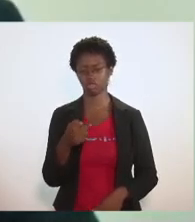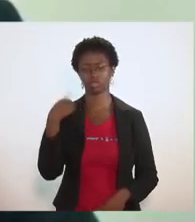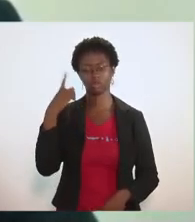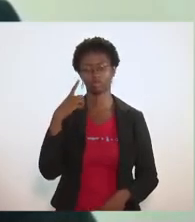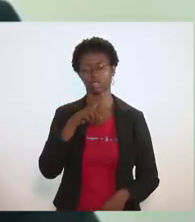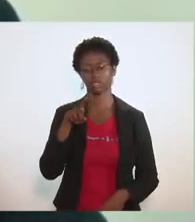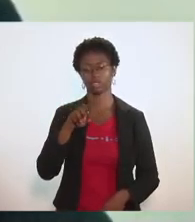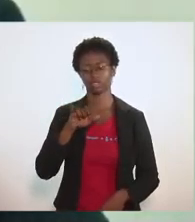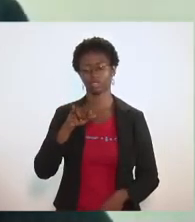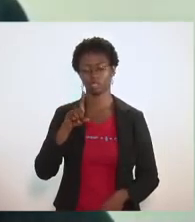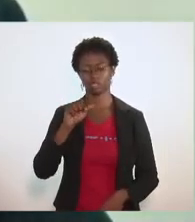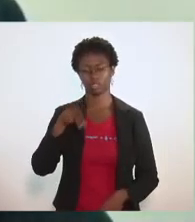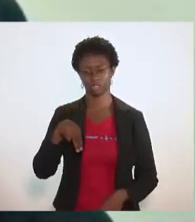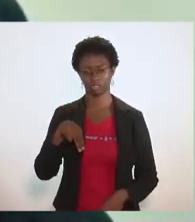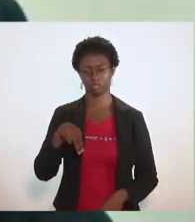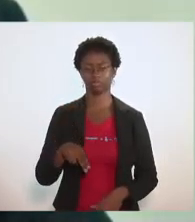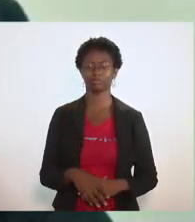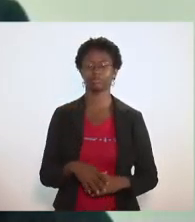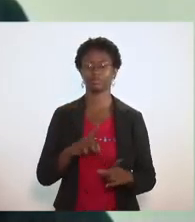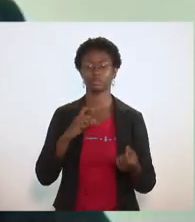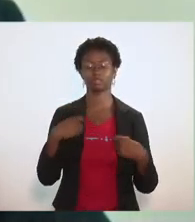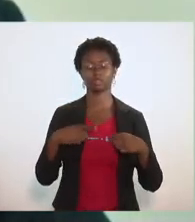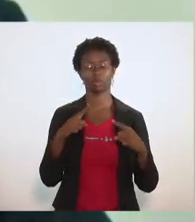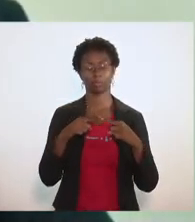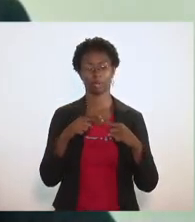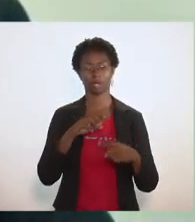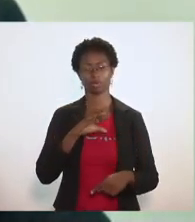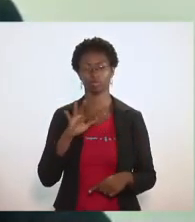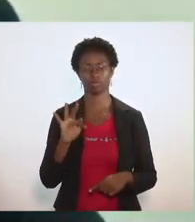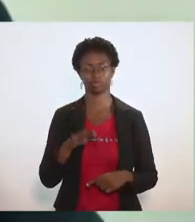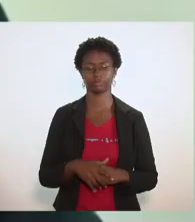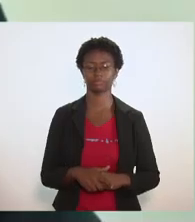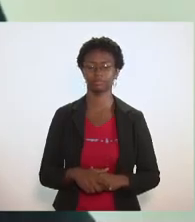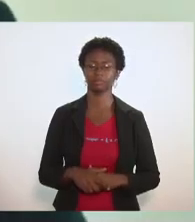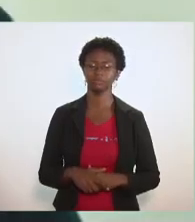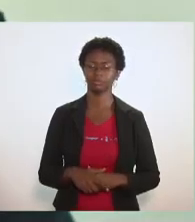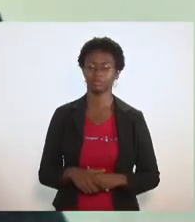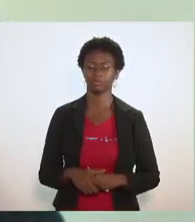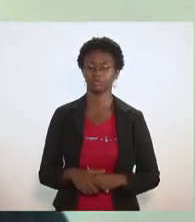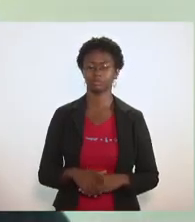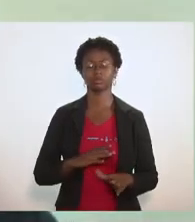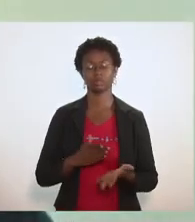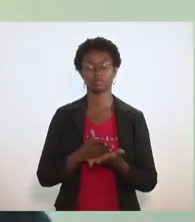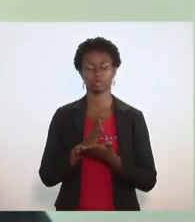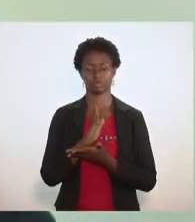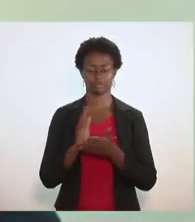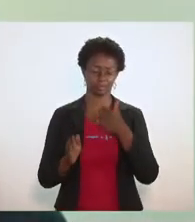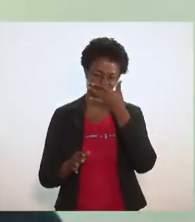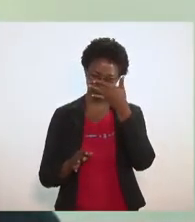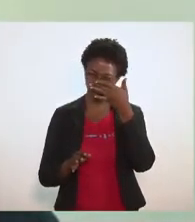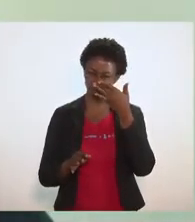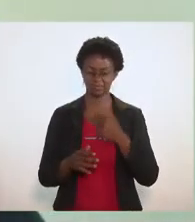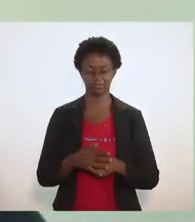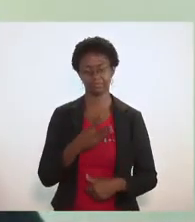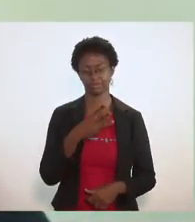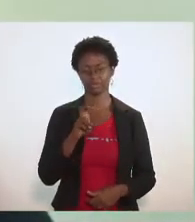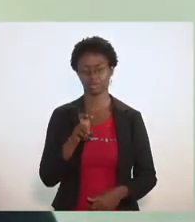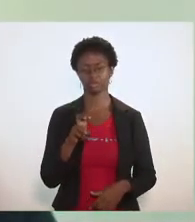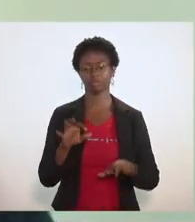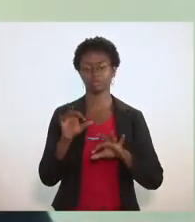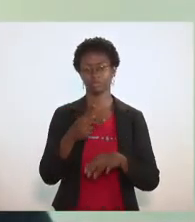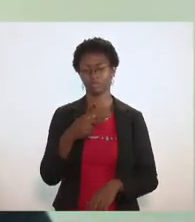votação, aprovado. 34. Relator, deputado Rodrigo Bacelar. Projeto de lei número 1627